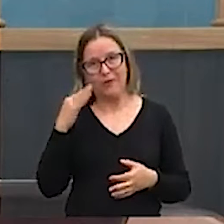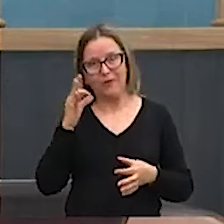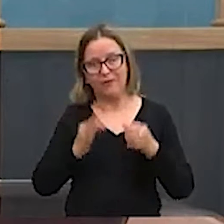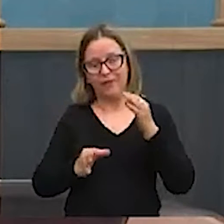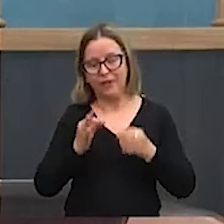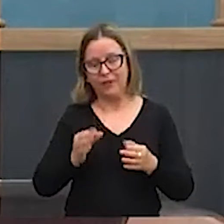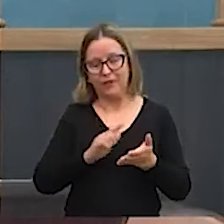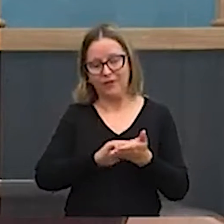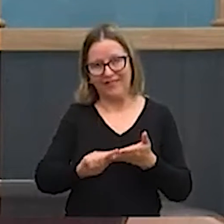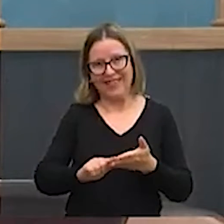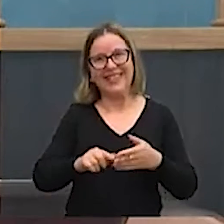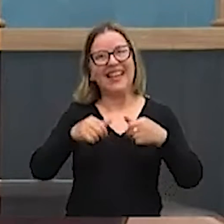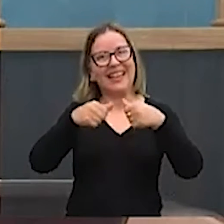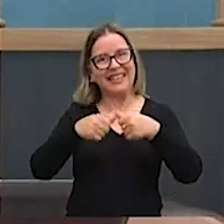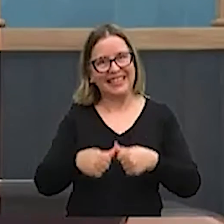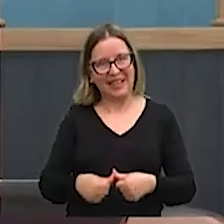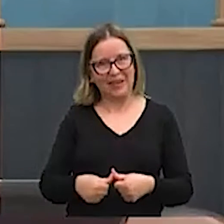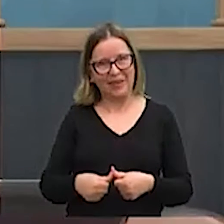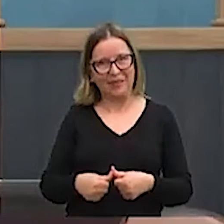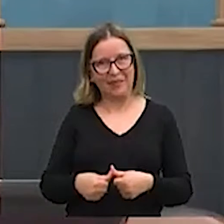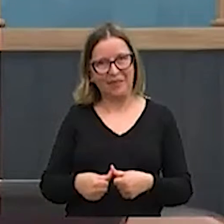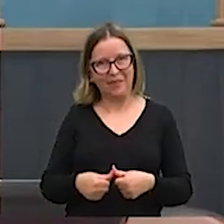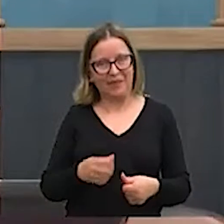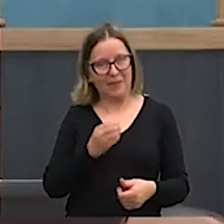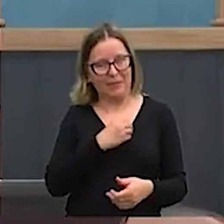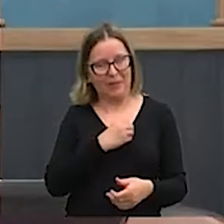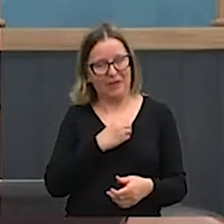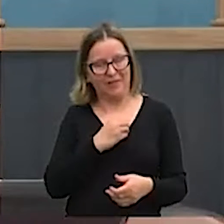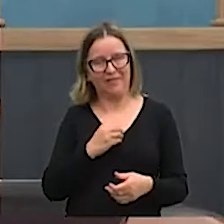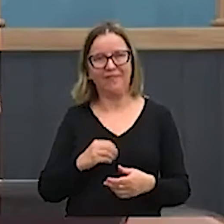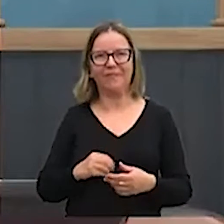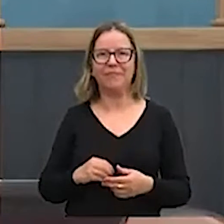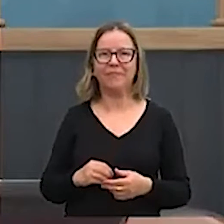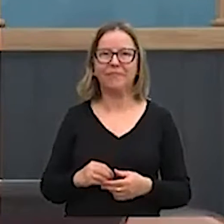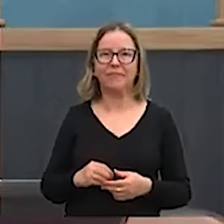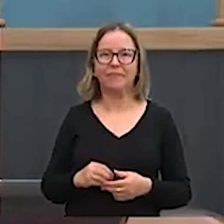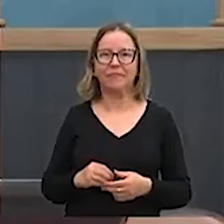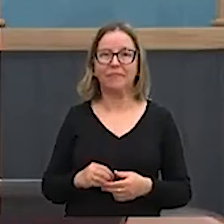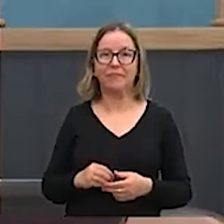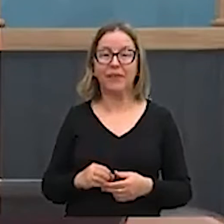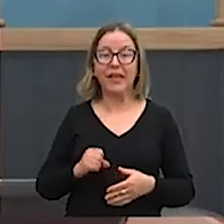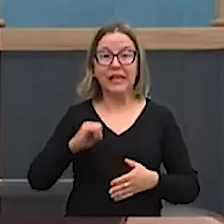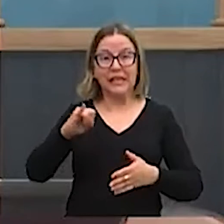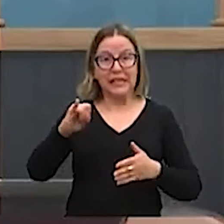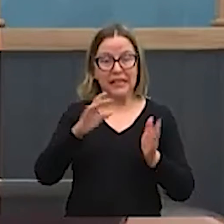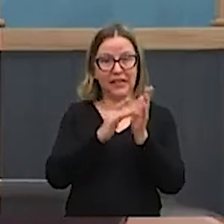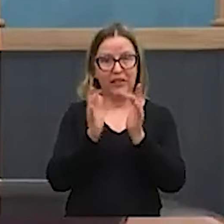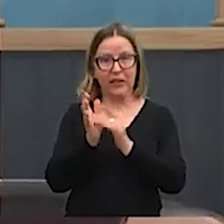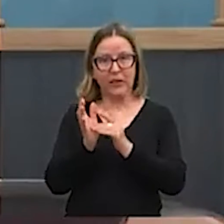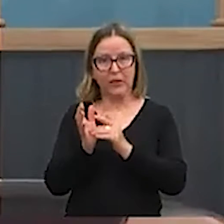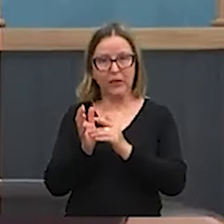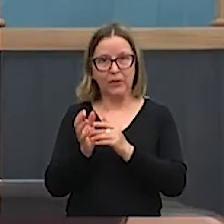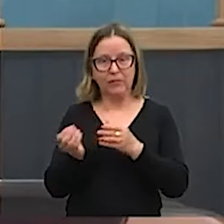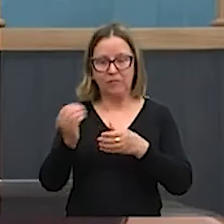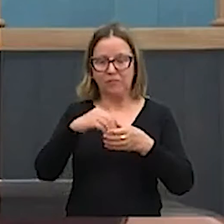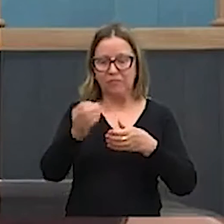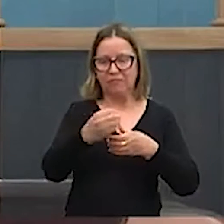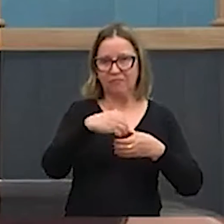justificado está do pecado. Se ele atraiu a todos sem